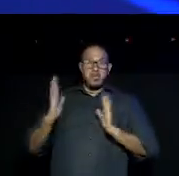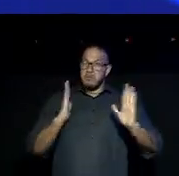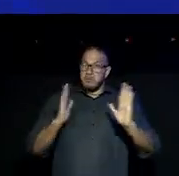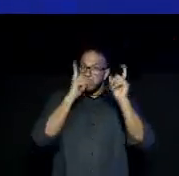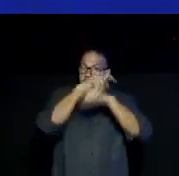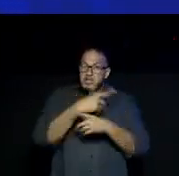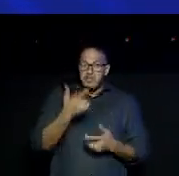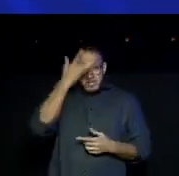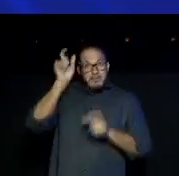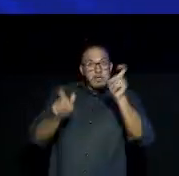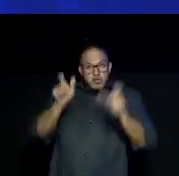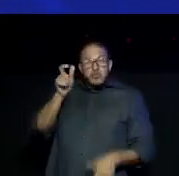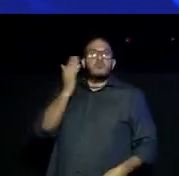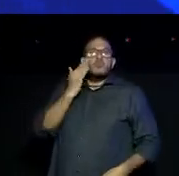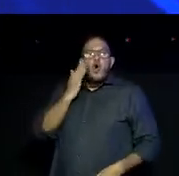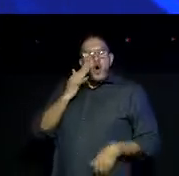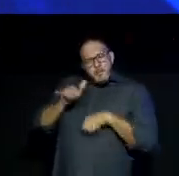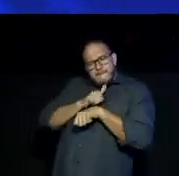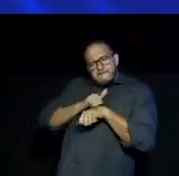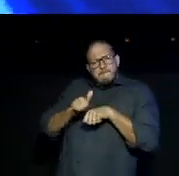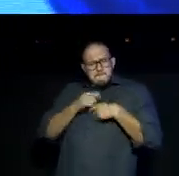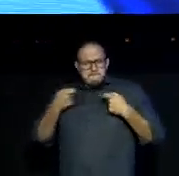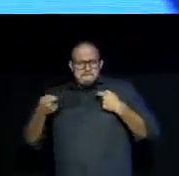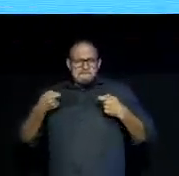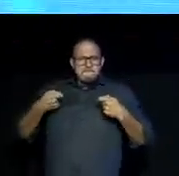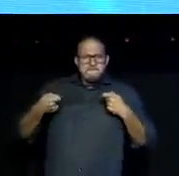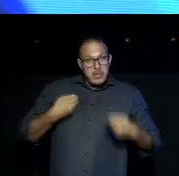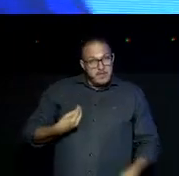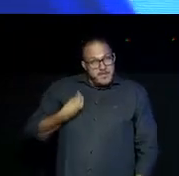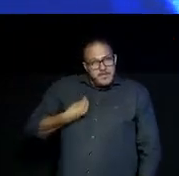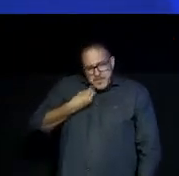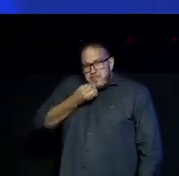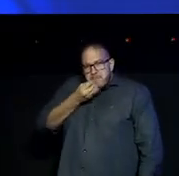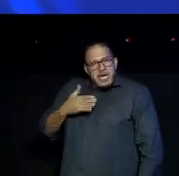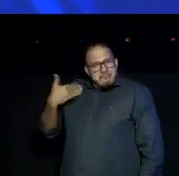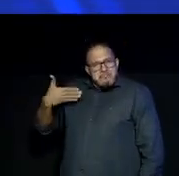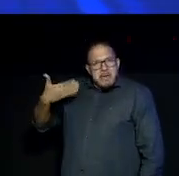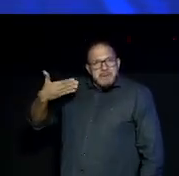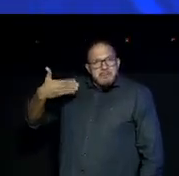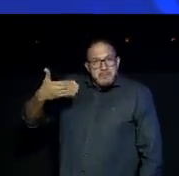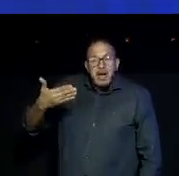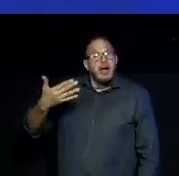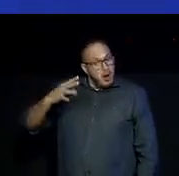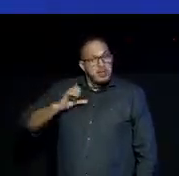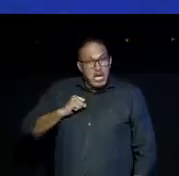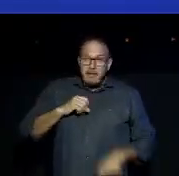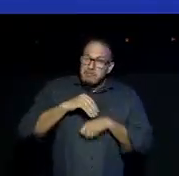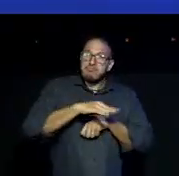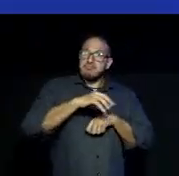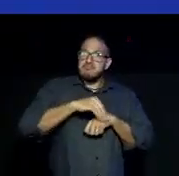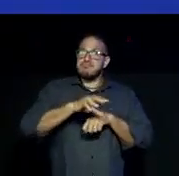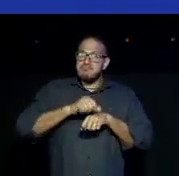próximos. Teve gente, e quem soube viver, isso é uma grande curiosidade, quem soube viver adorava